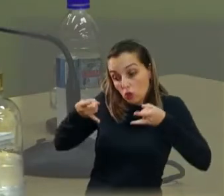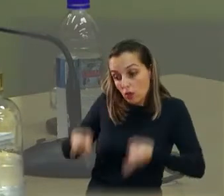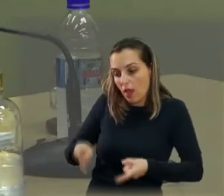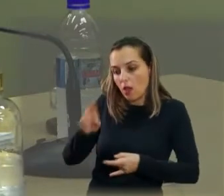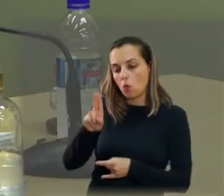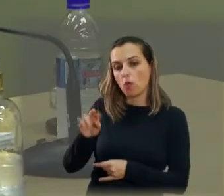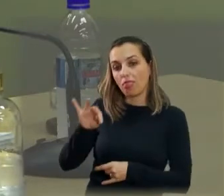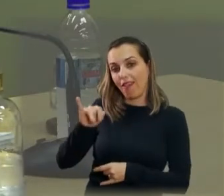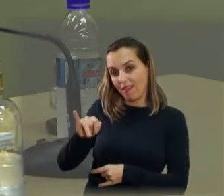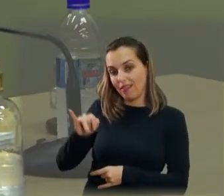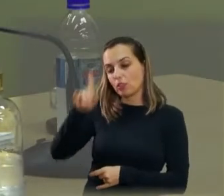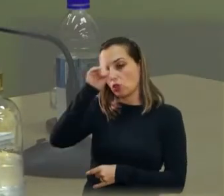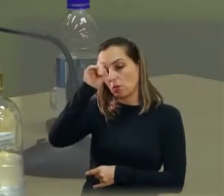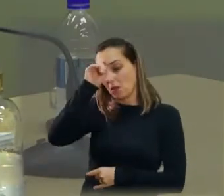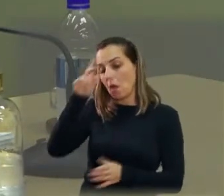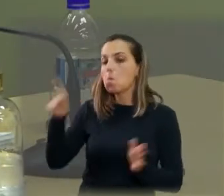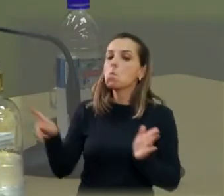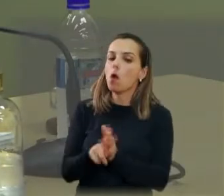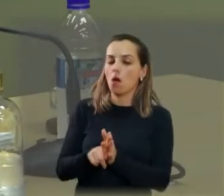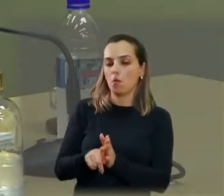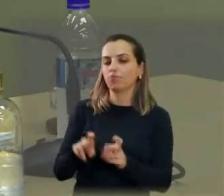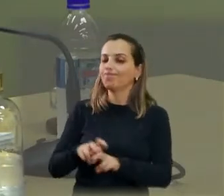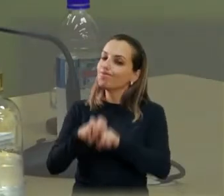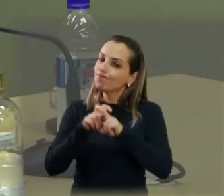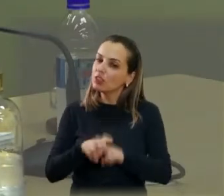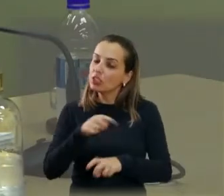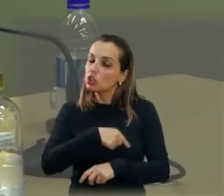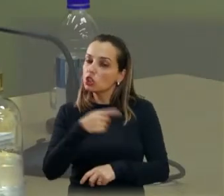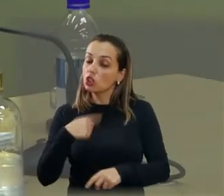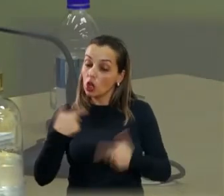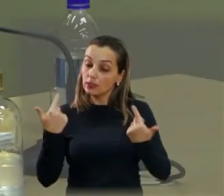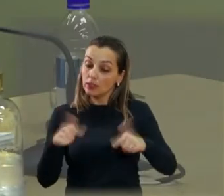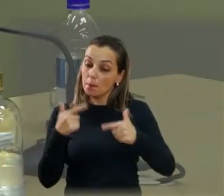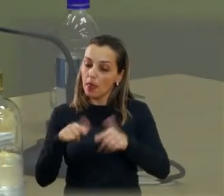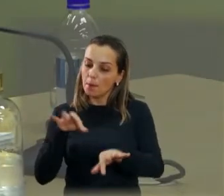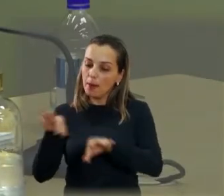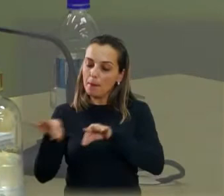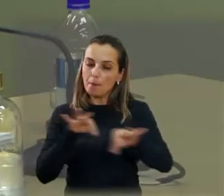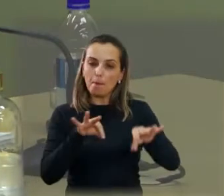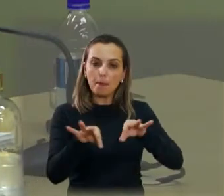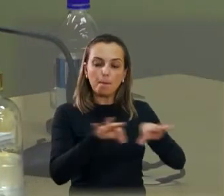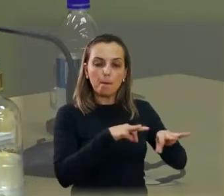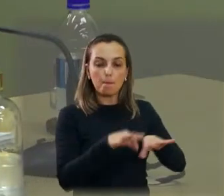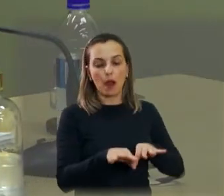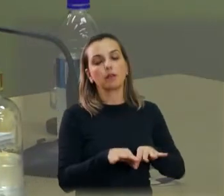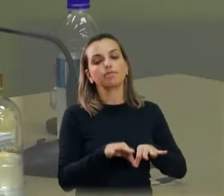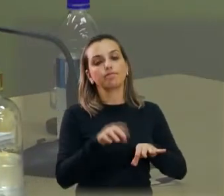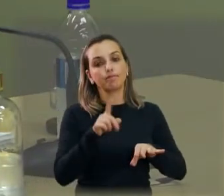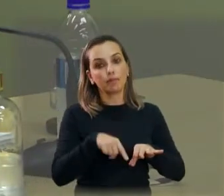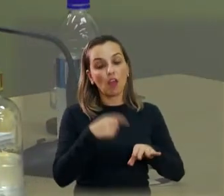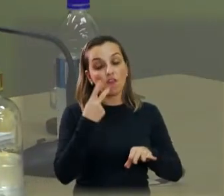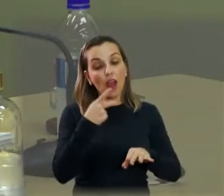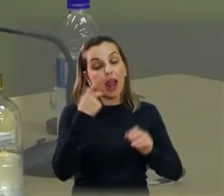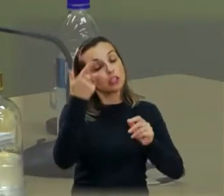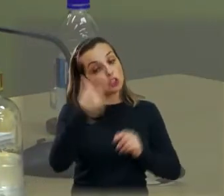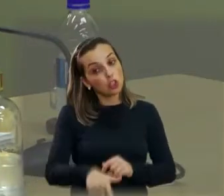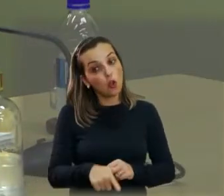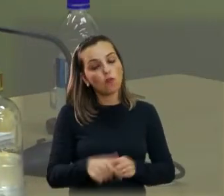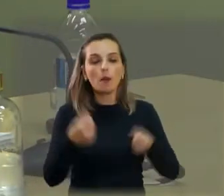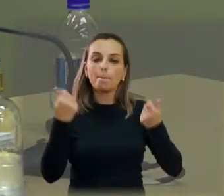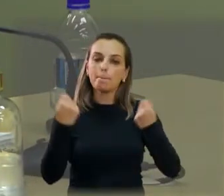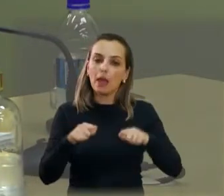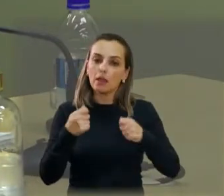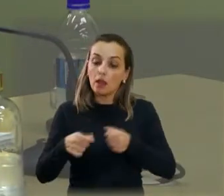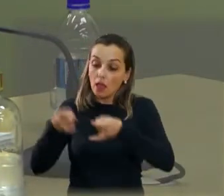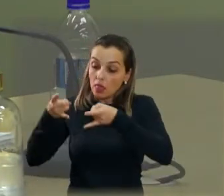permanente. Então, por isso que nós que trabalhamos na organização da rede de assistência, enfatizamos, temos que aumentar